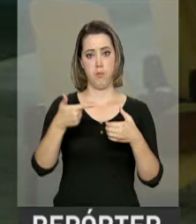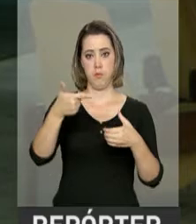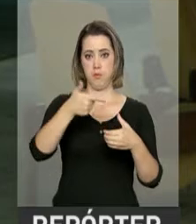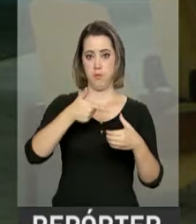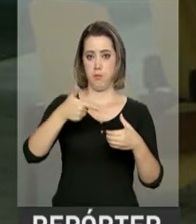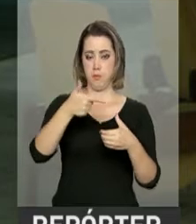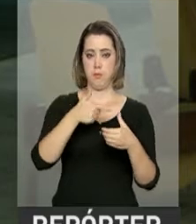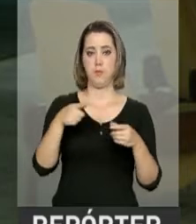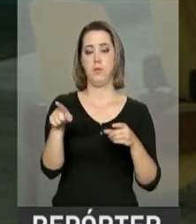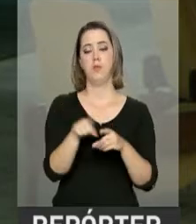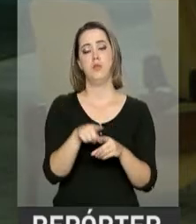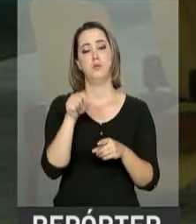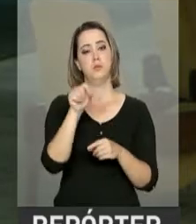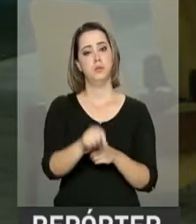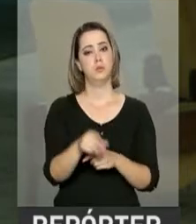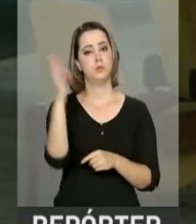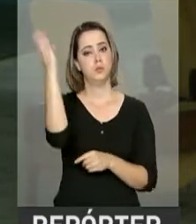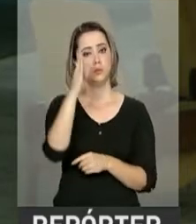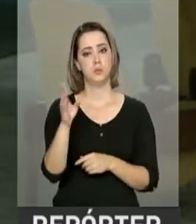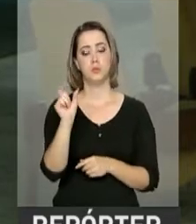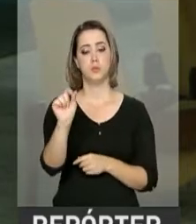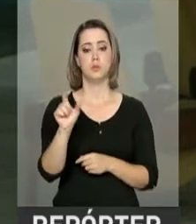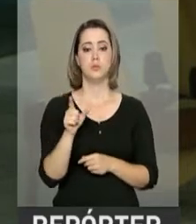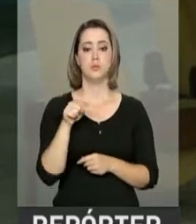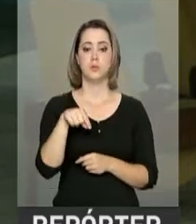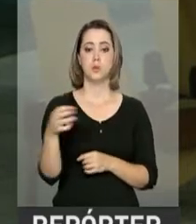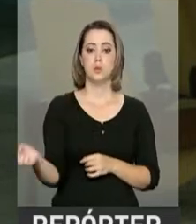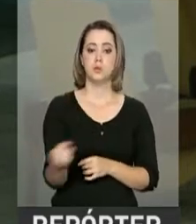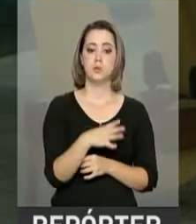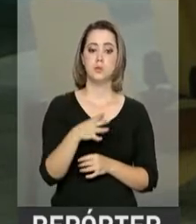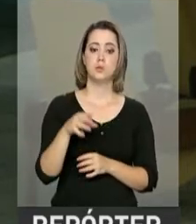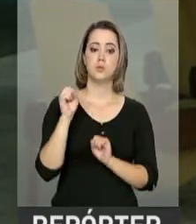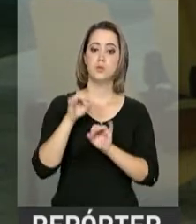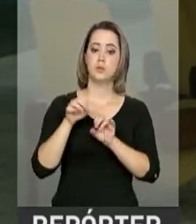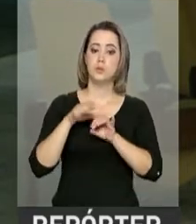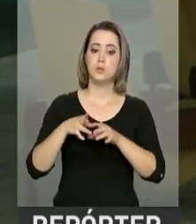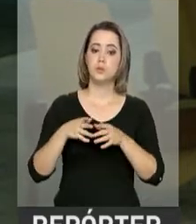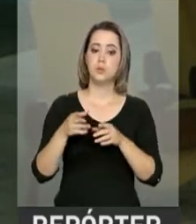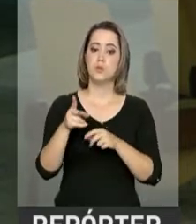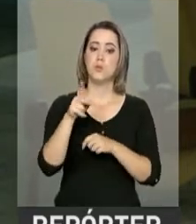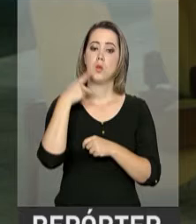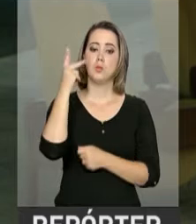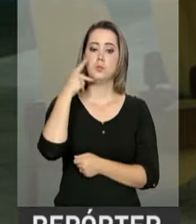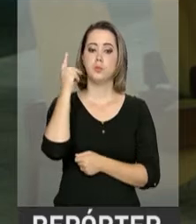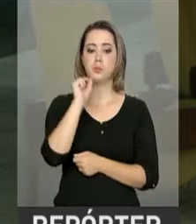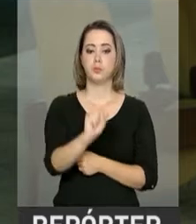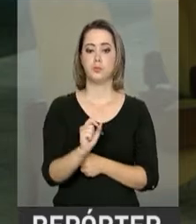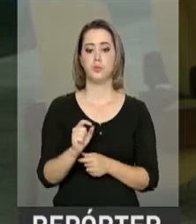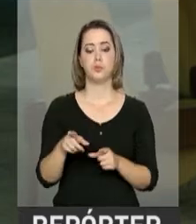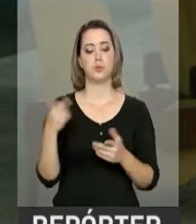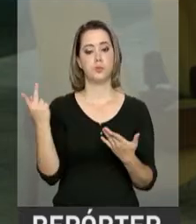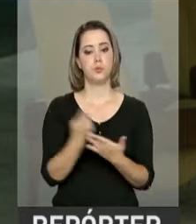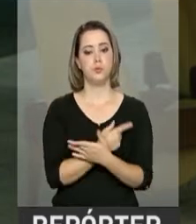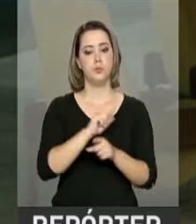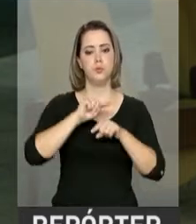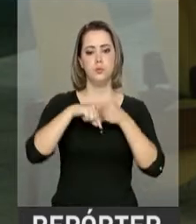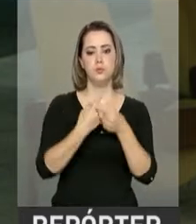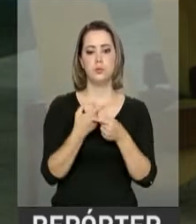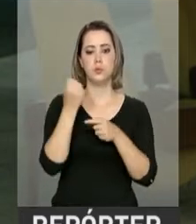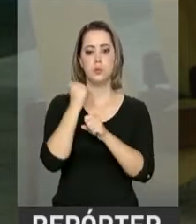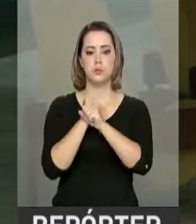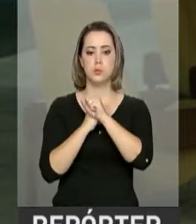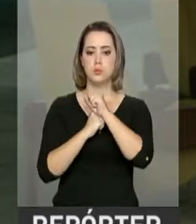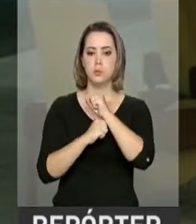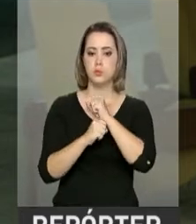da companhia no brasil essa nova orientação política da petrobras ocorreu a partir do ano passado